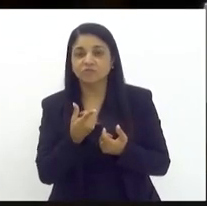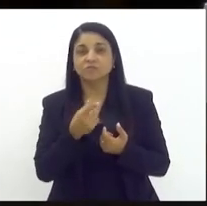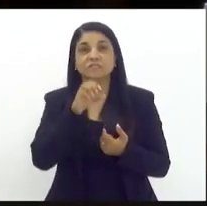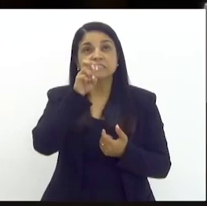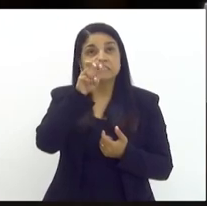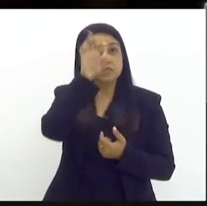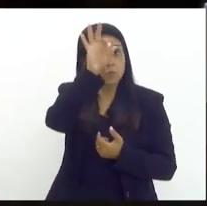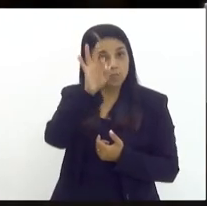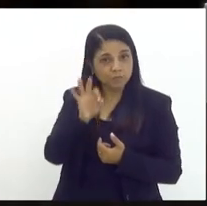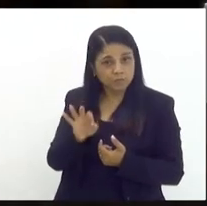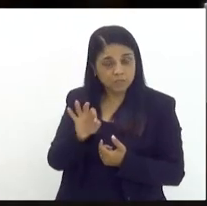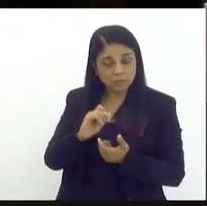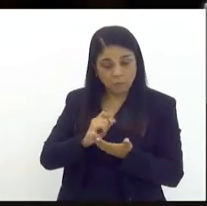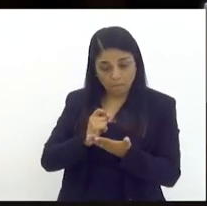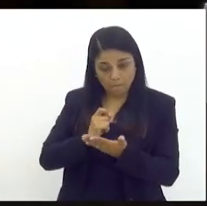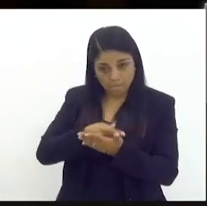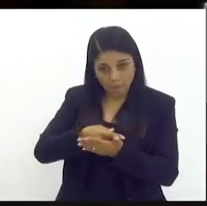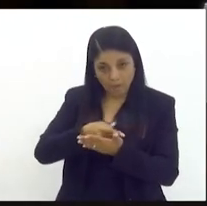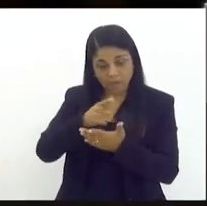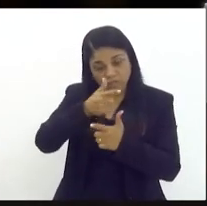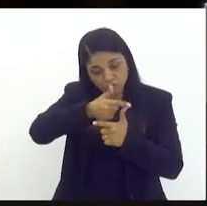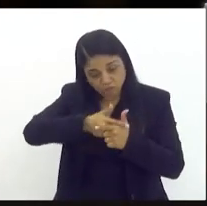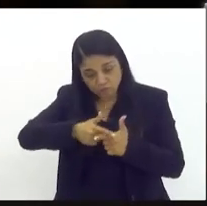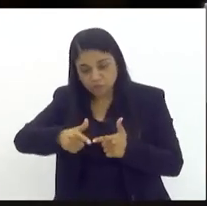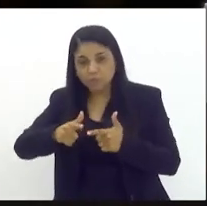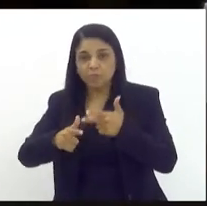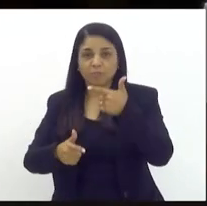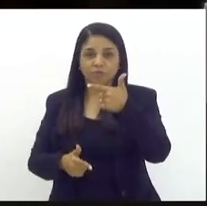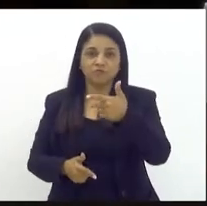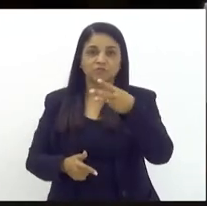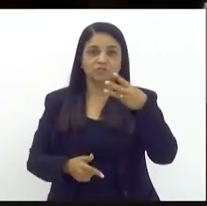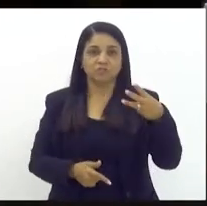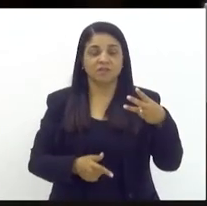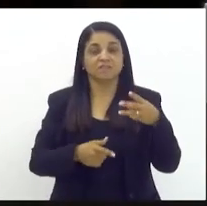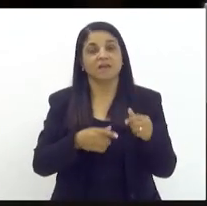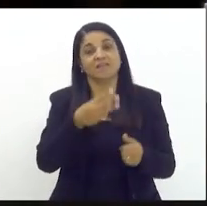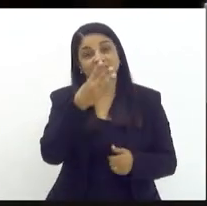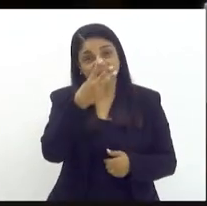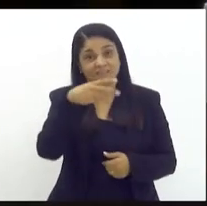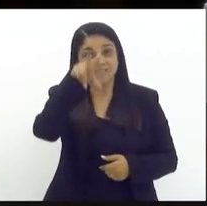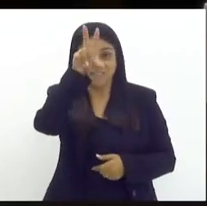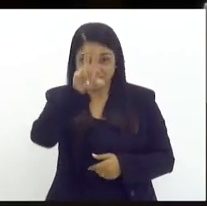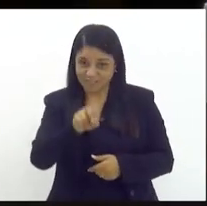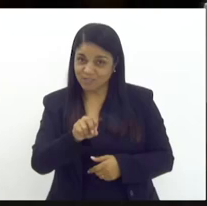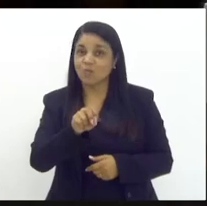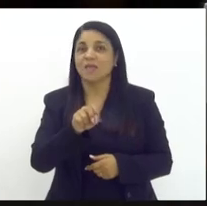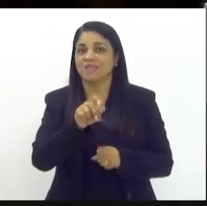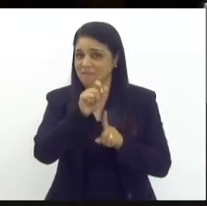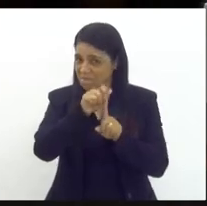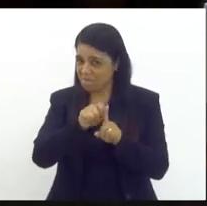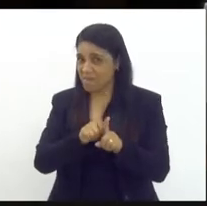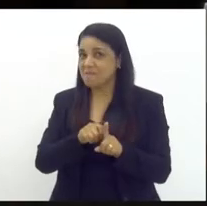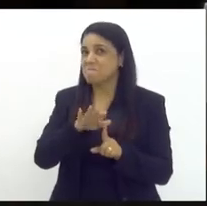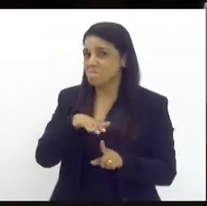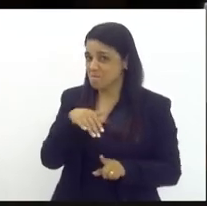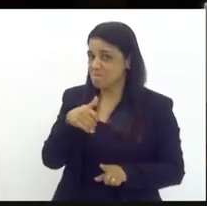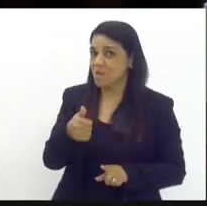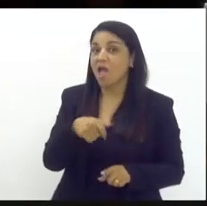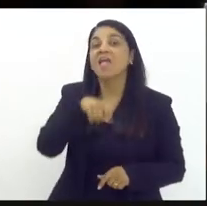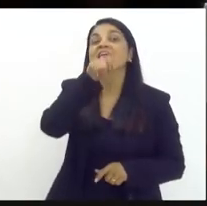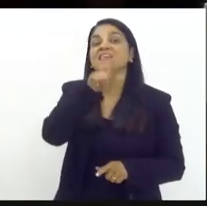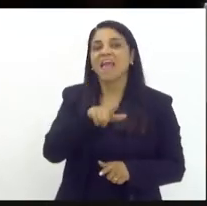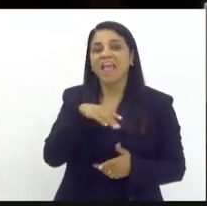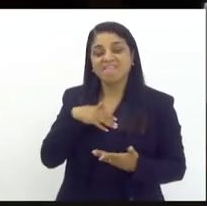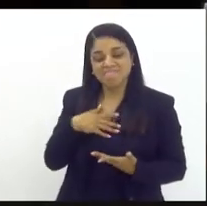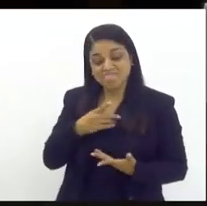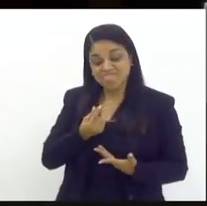cinco pagos e distribuir para os 20% mais pobre porque aí dá 350 por mês aí melhora né mas aí eu quero ver quem Mete a